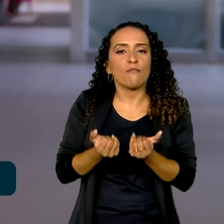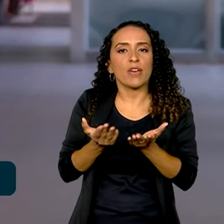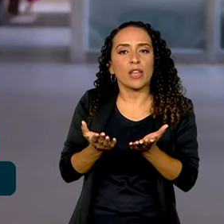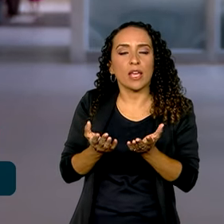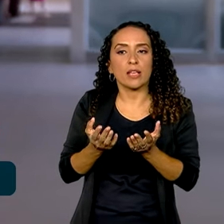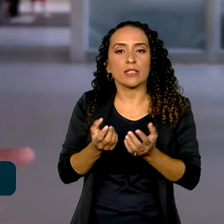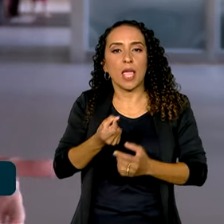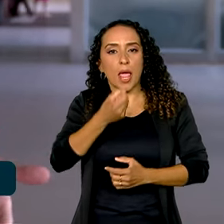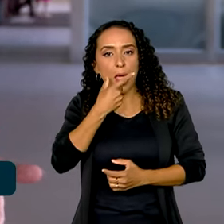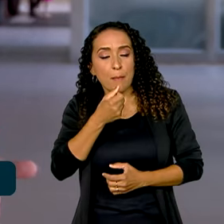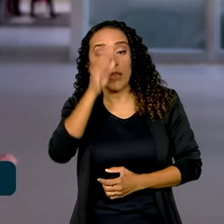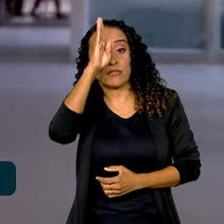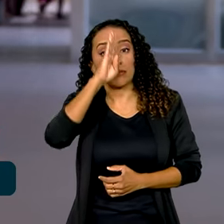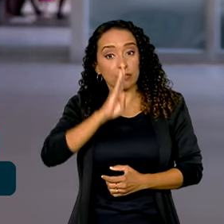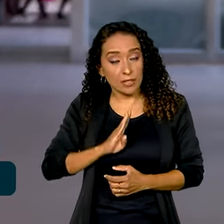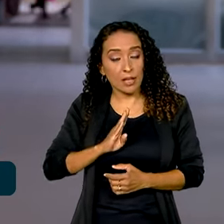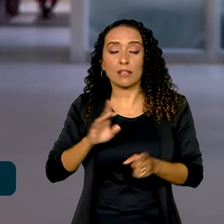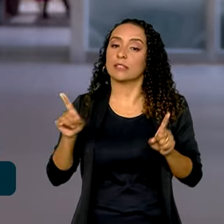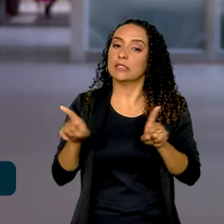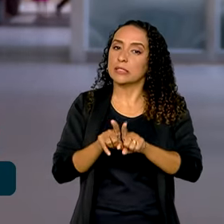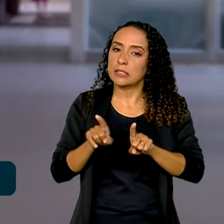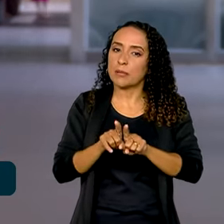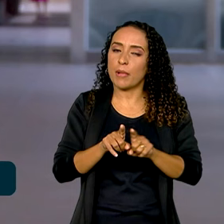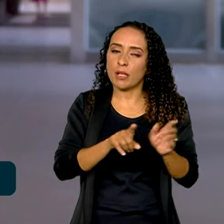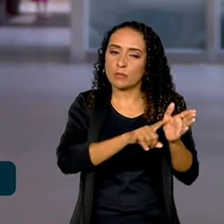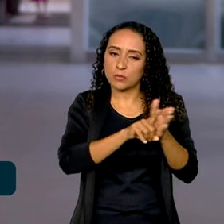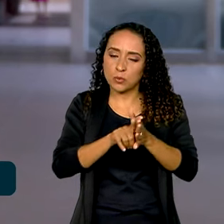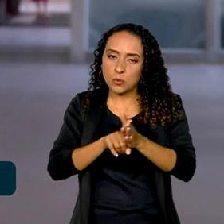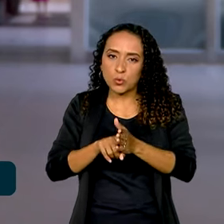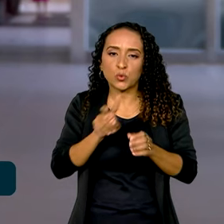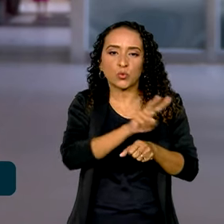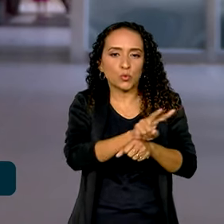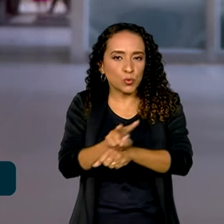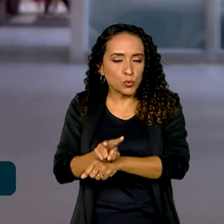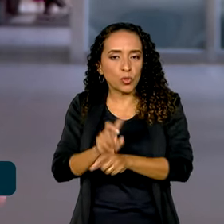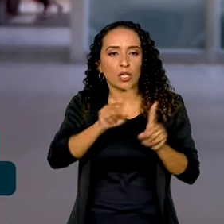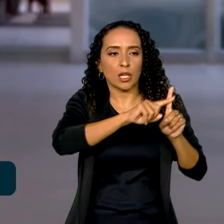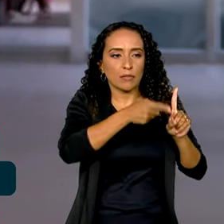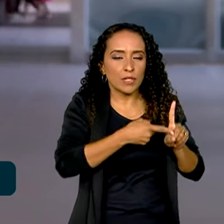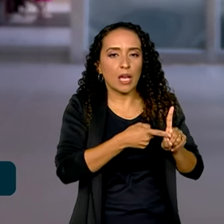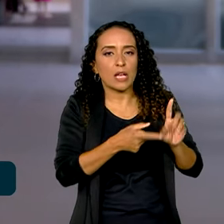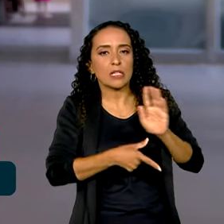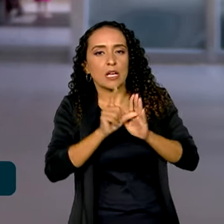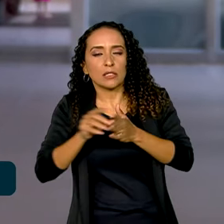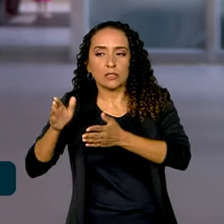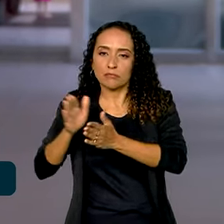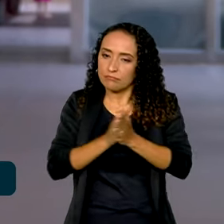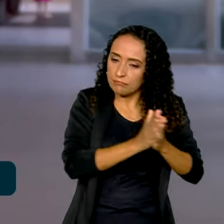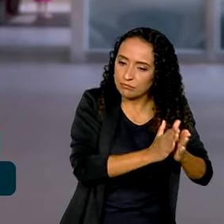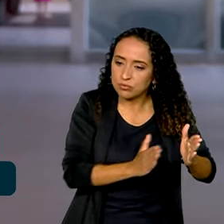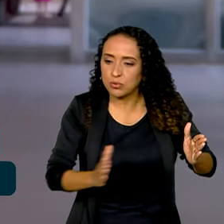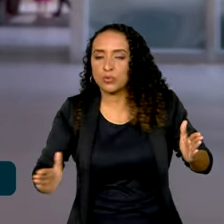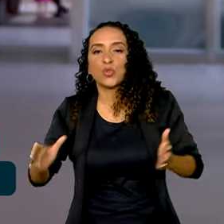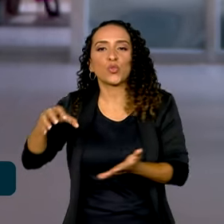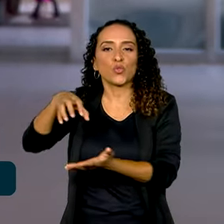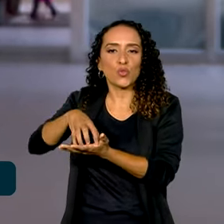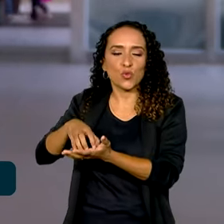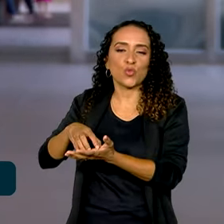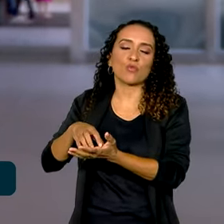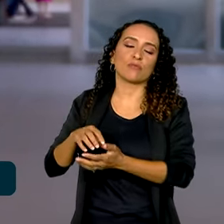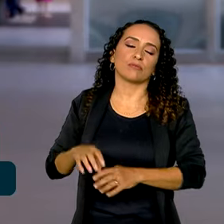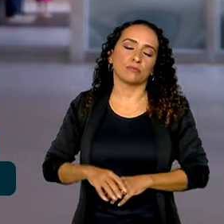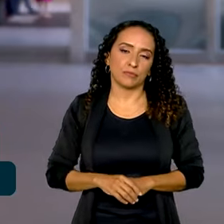contraceptivos de graça e também faz o acompanhamento da gravidez desde o pré-natal por meio das unidades básicas de